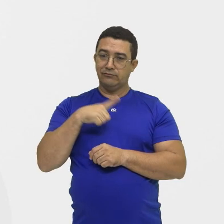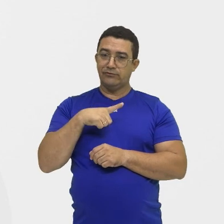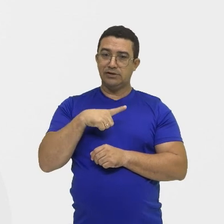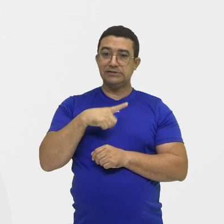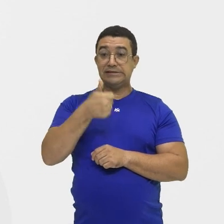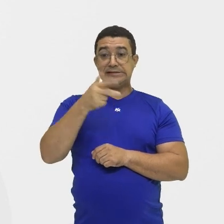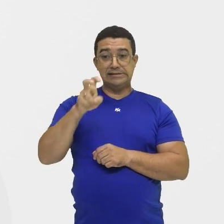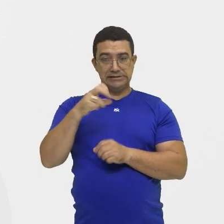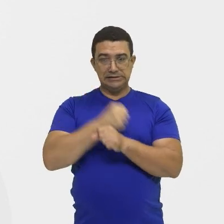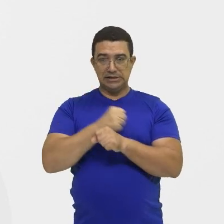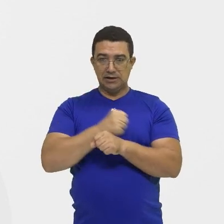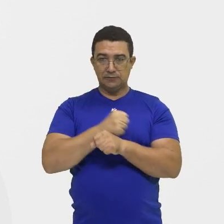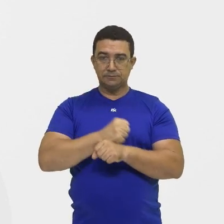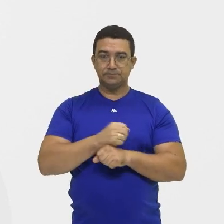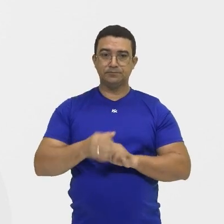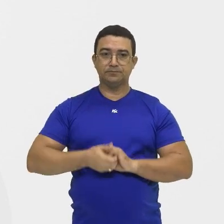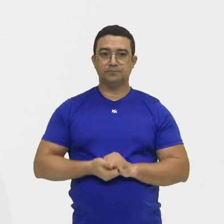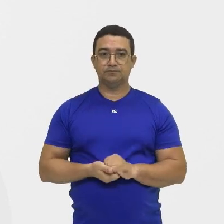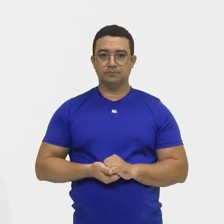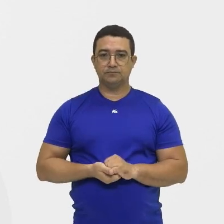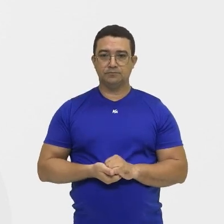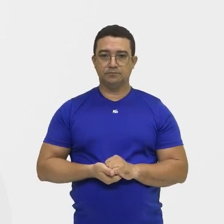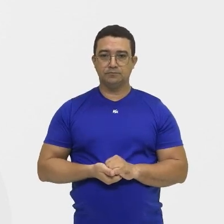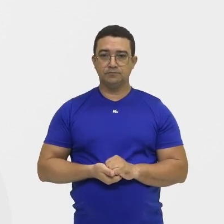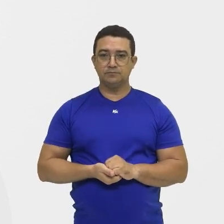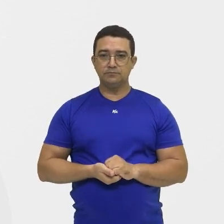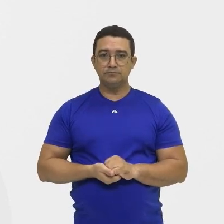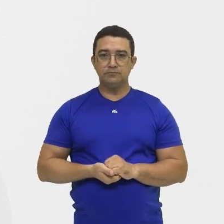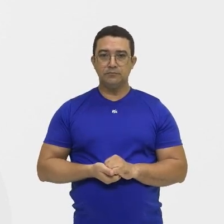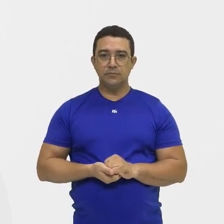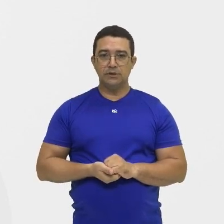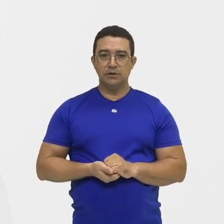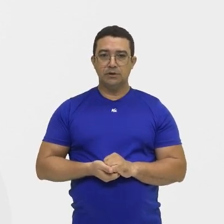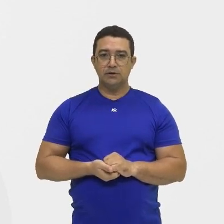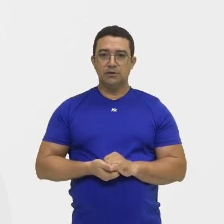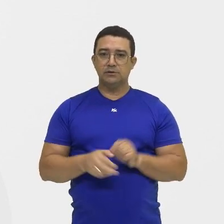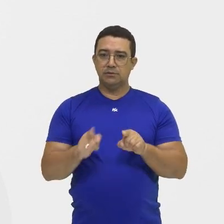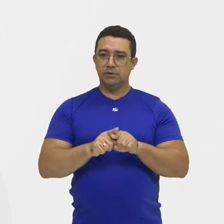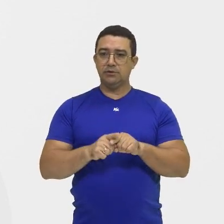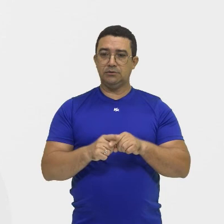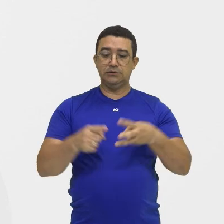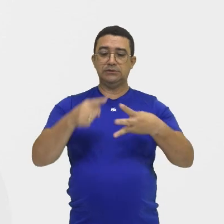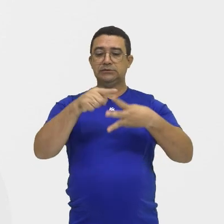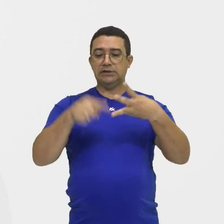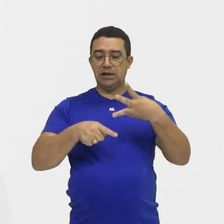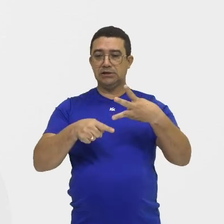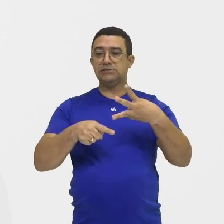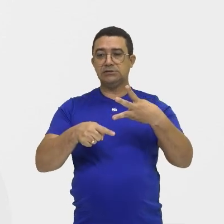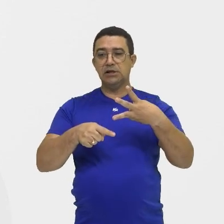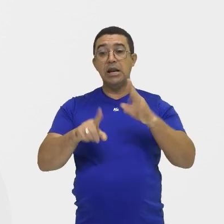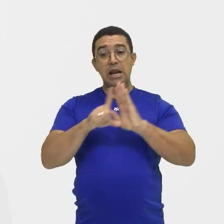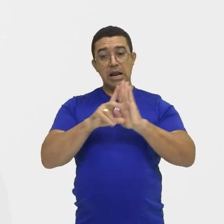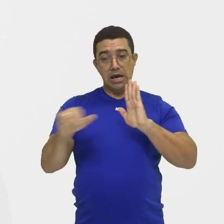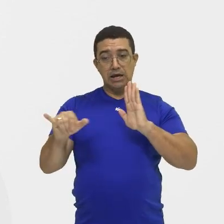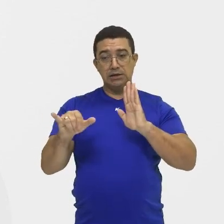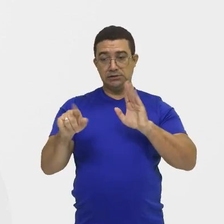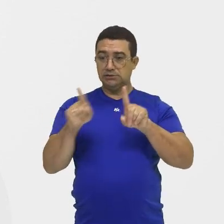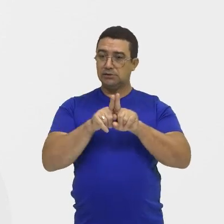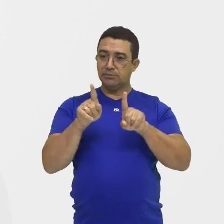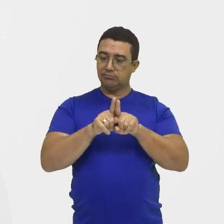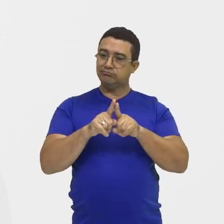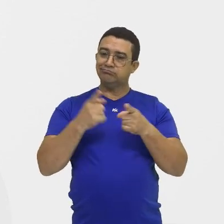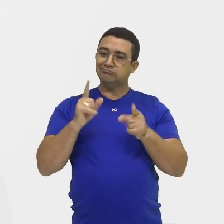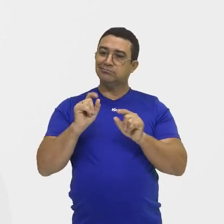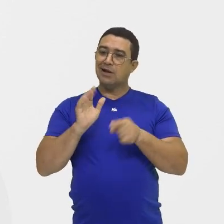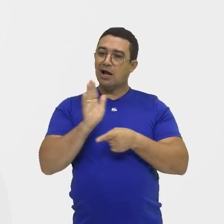no ano passado, tá bom? Ainda na atual gestão, outras 3 normas legislativas publicadas fizeram